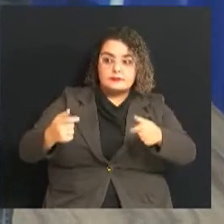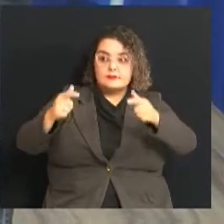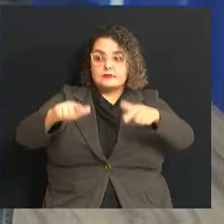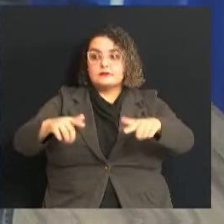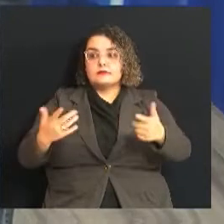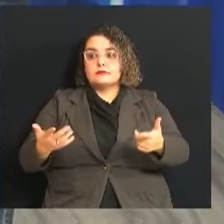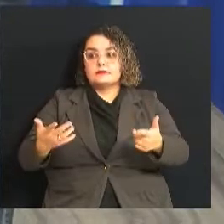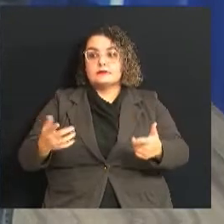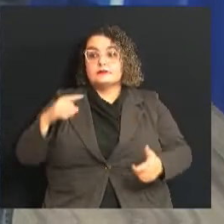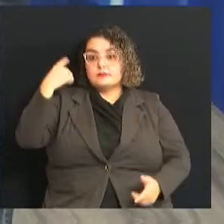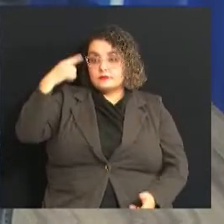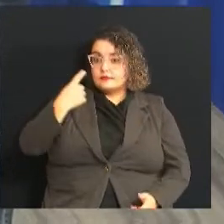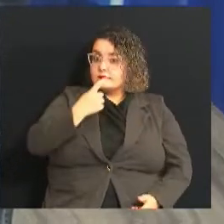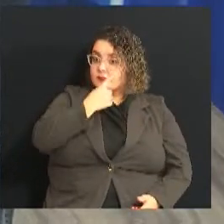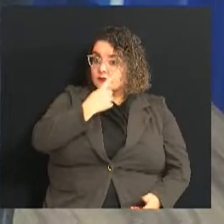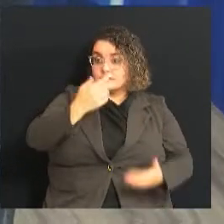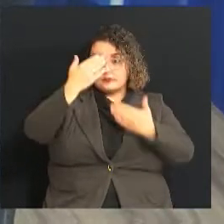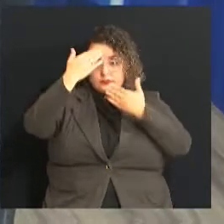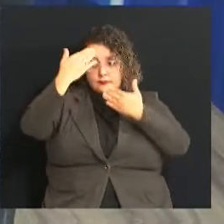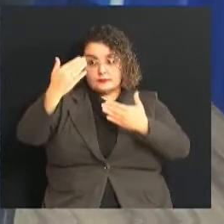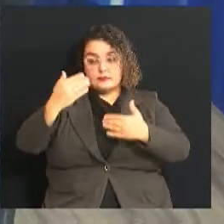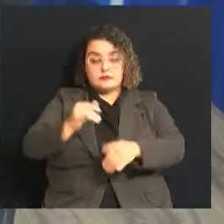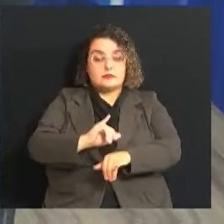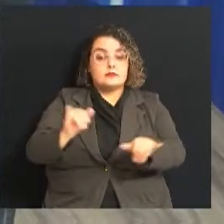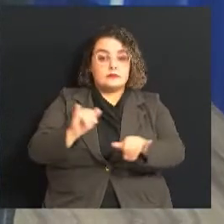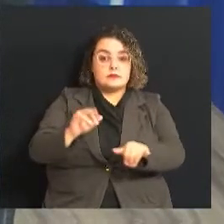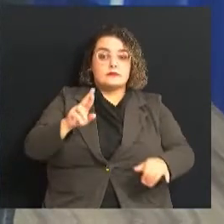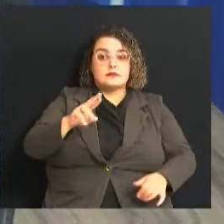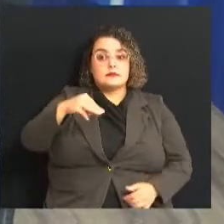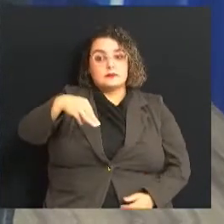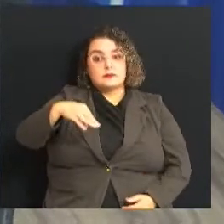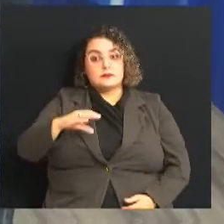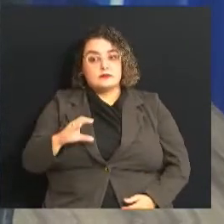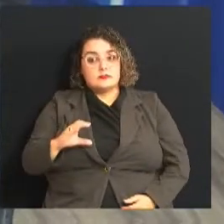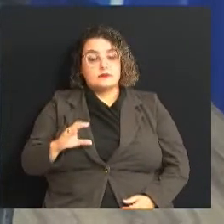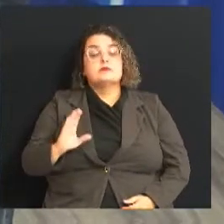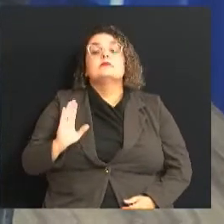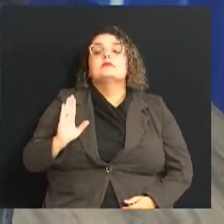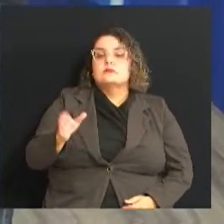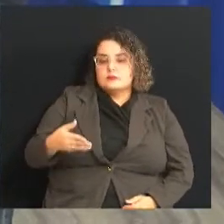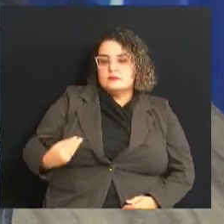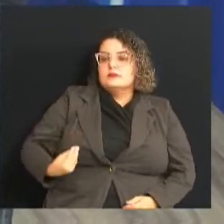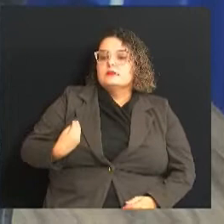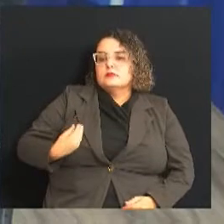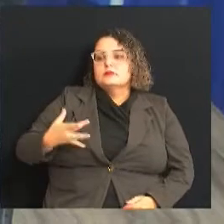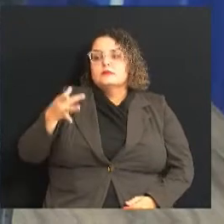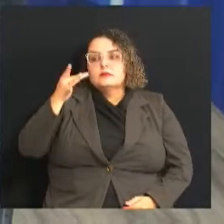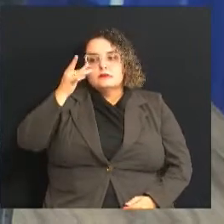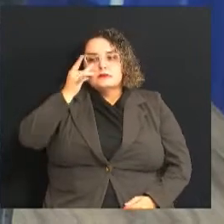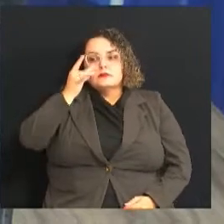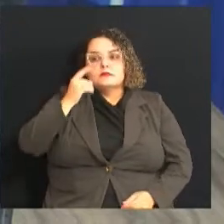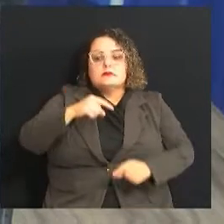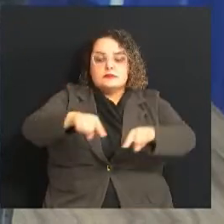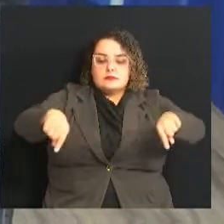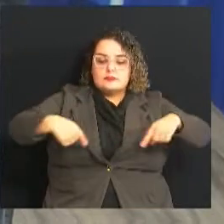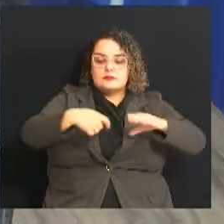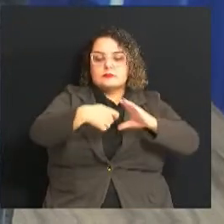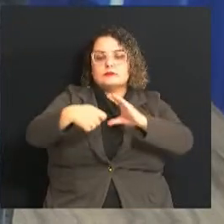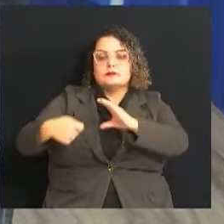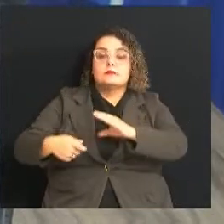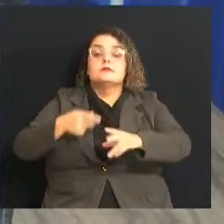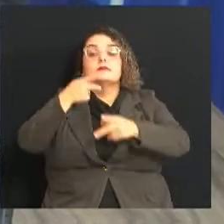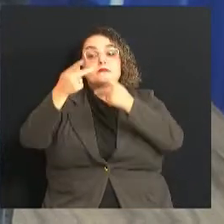Mirna Abreu, muito obrigado pelas notícias da Metrópole de Campinas. Já quero aproveitar a sua presença aqui nos nossos estúdios para nós falarmos